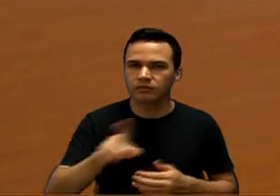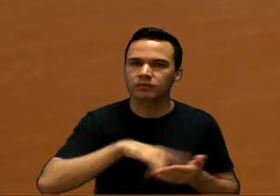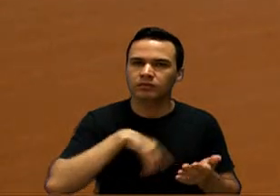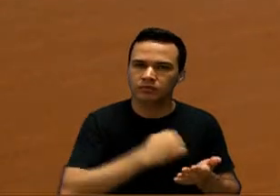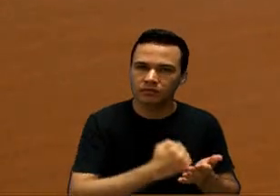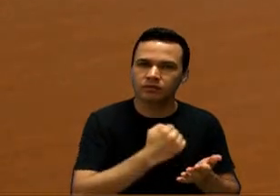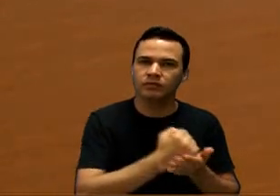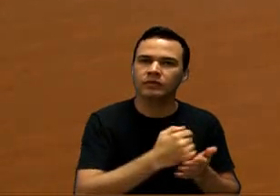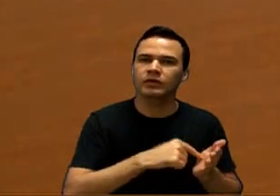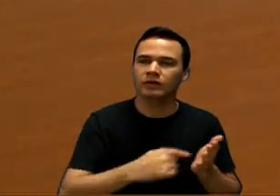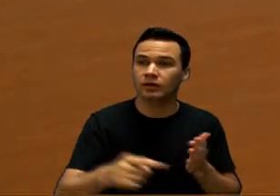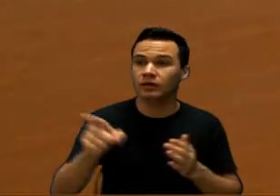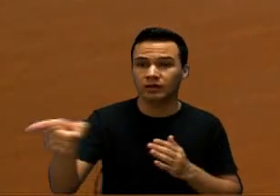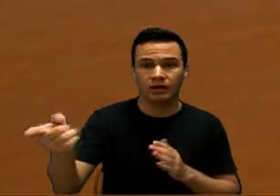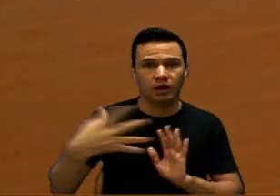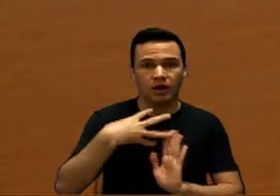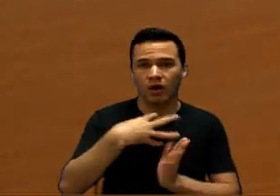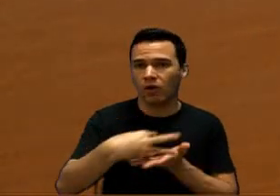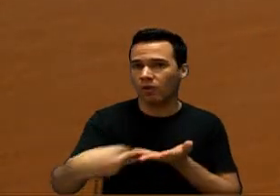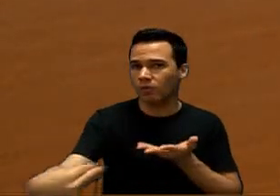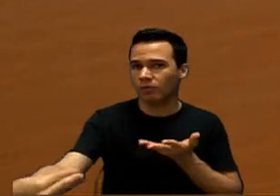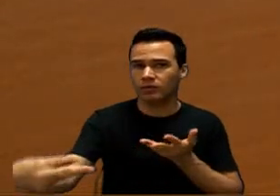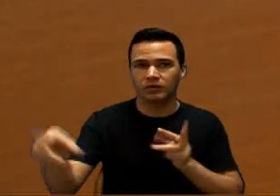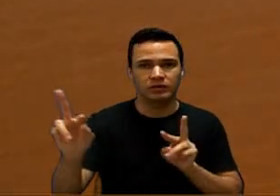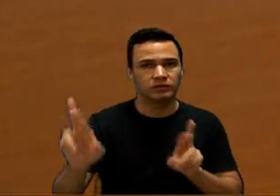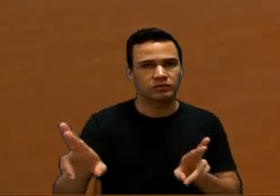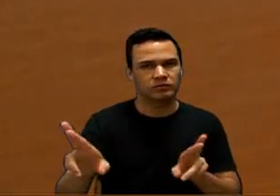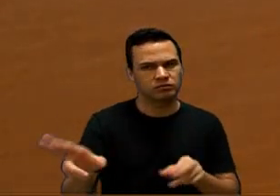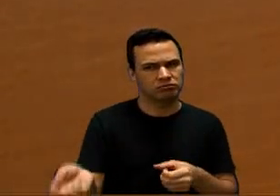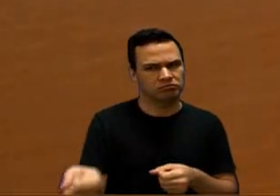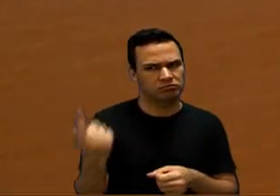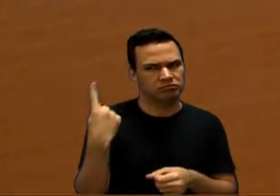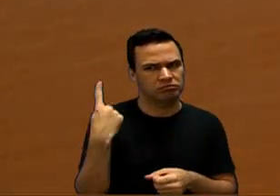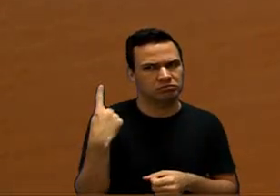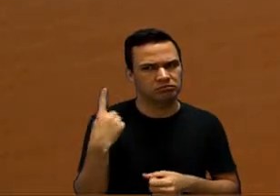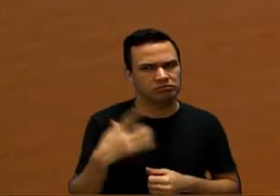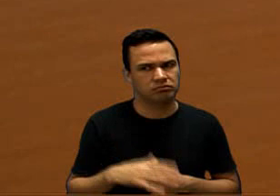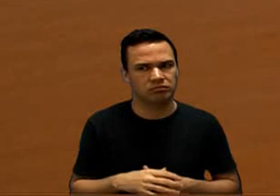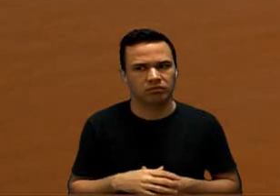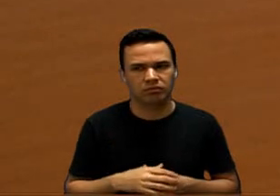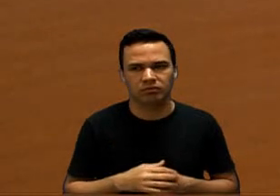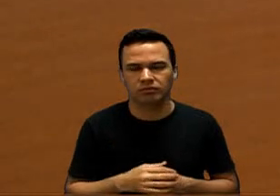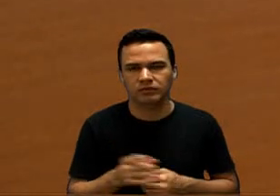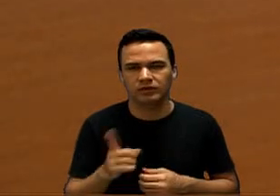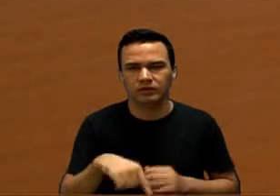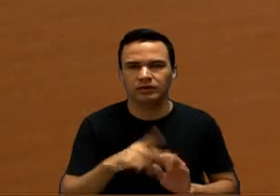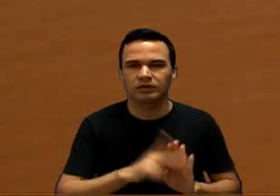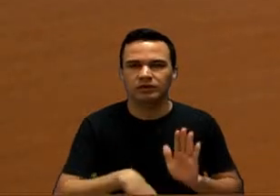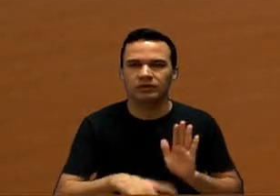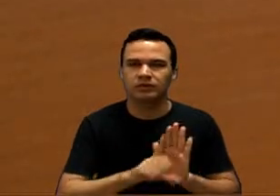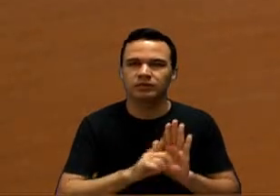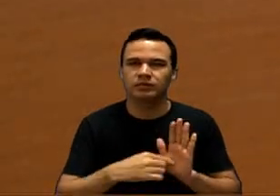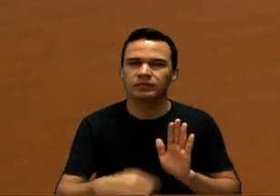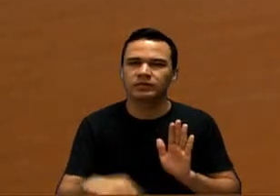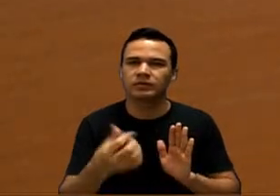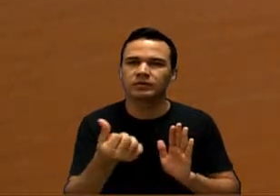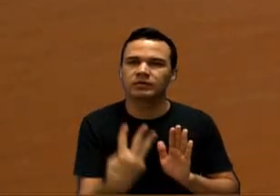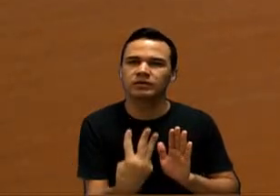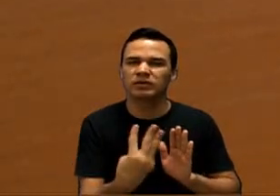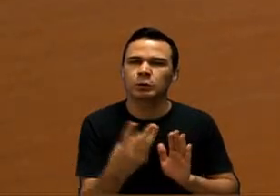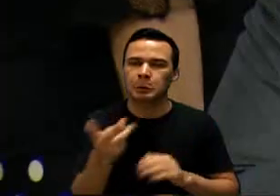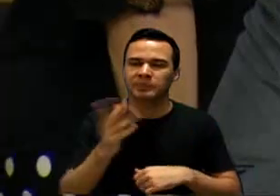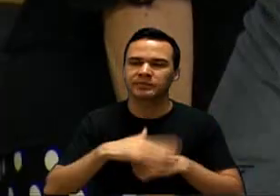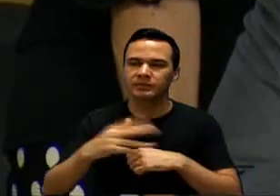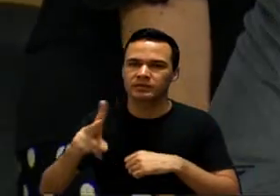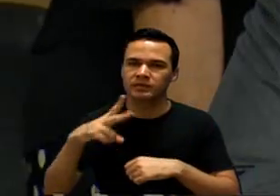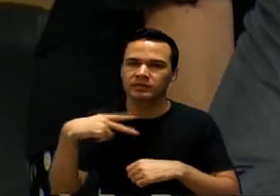protocolo, projeto, o camarada vem e faz a média em cima dele. É brincadeira um negócio desse. Muita projeto de lei número 63/2019,